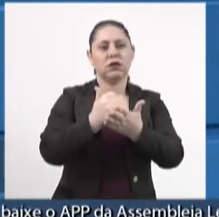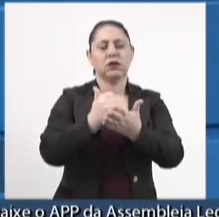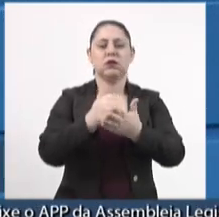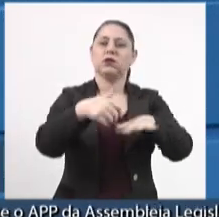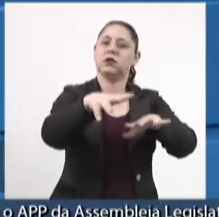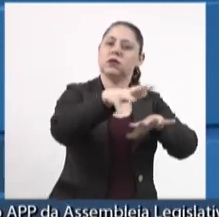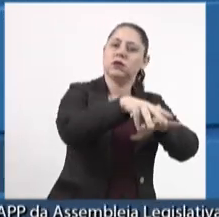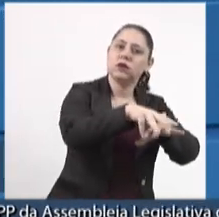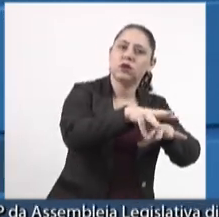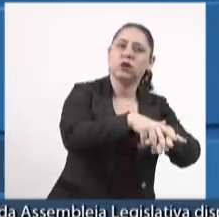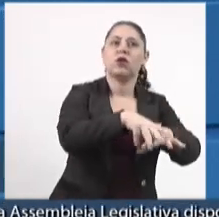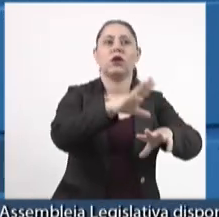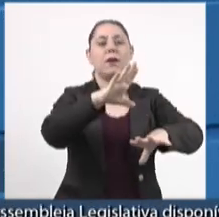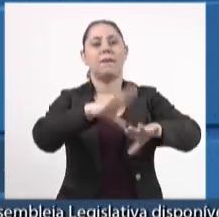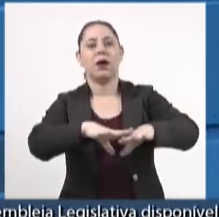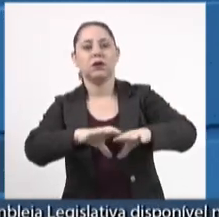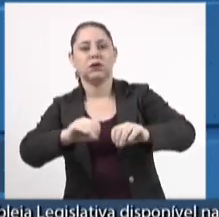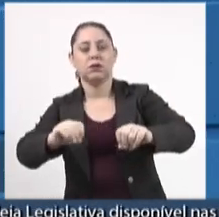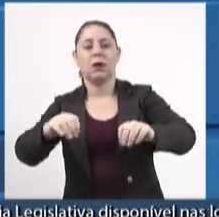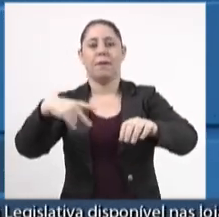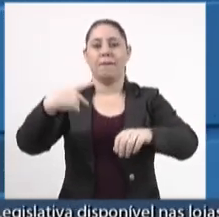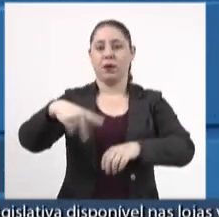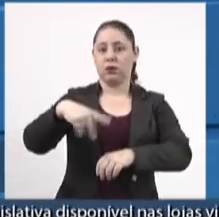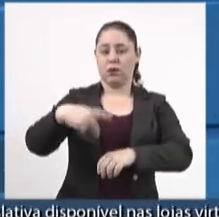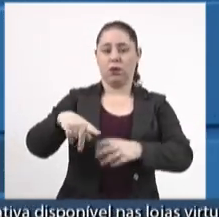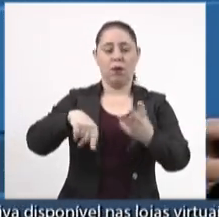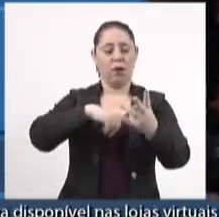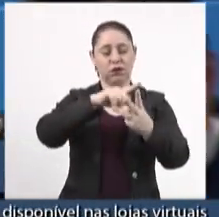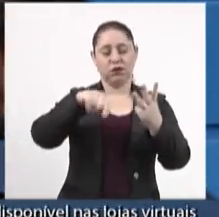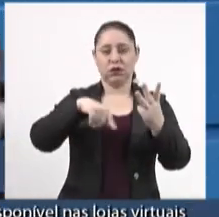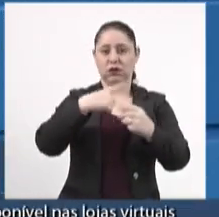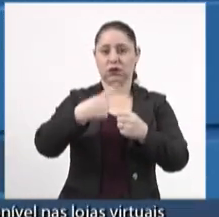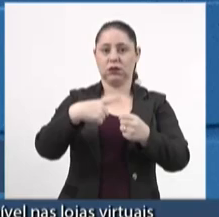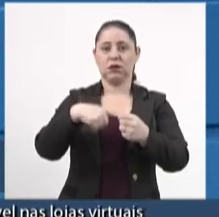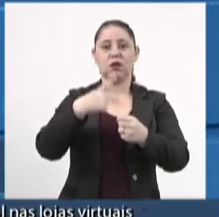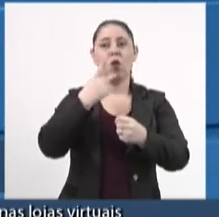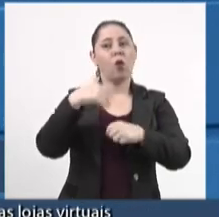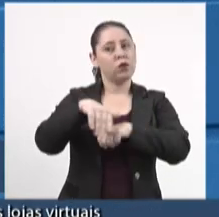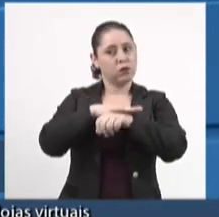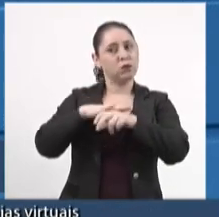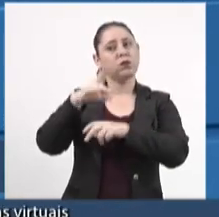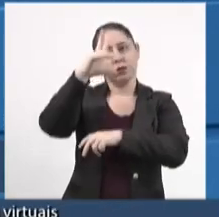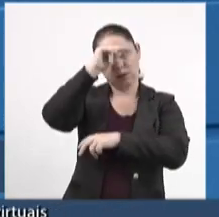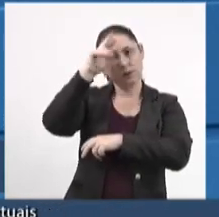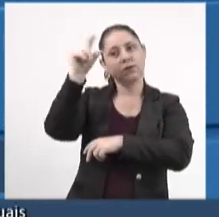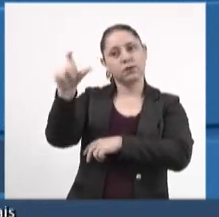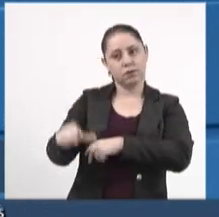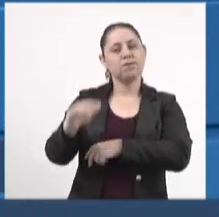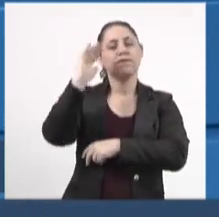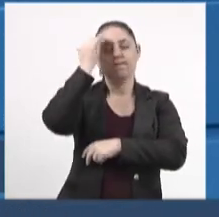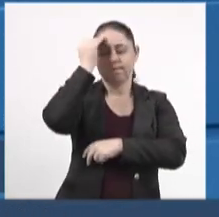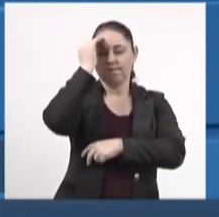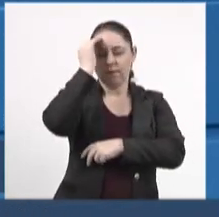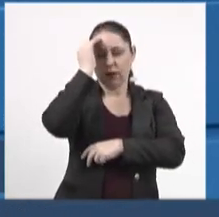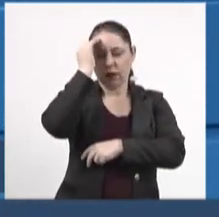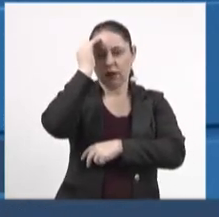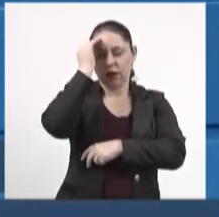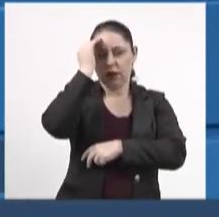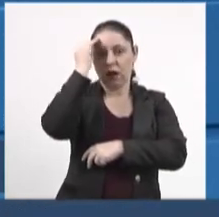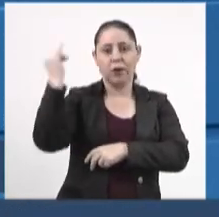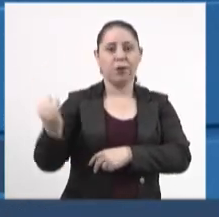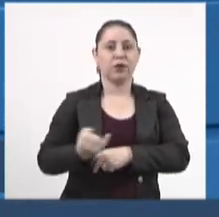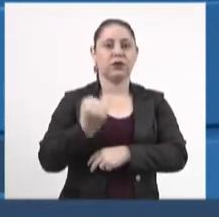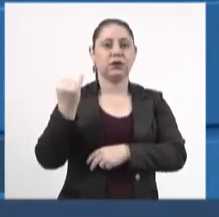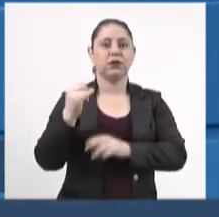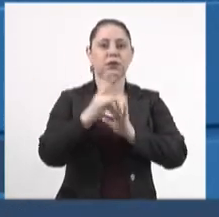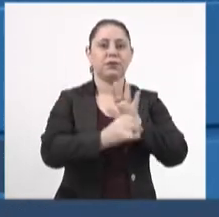para Sidrolândia, seja para Maracaju, seja para Ponta Porã. Falei com os referidos prefeitos, os prefeitos entenderam, encamparam a importância